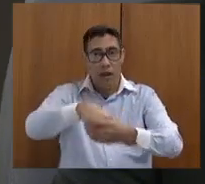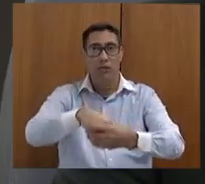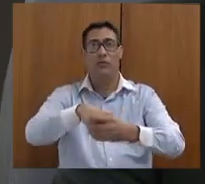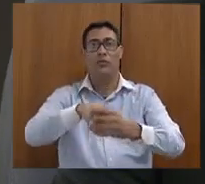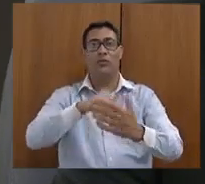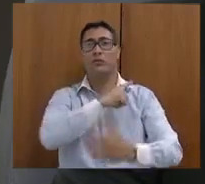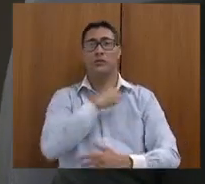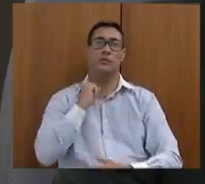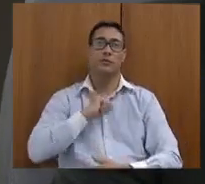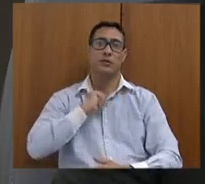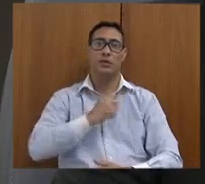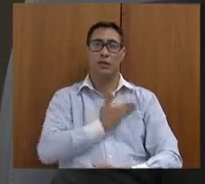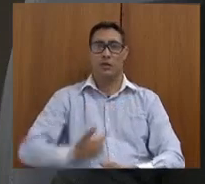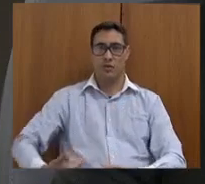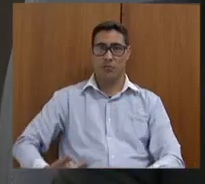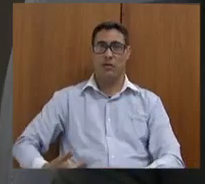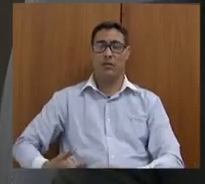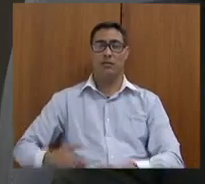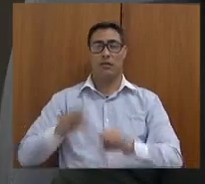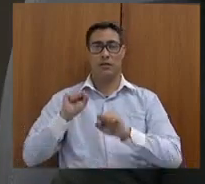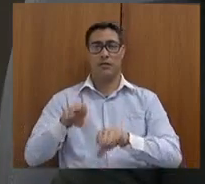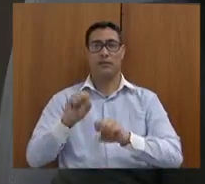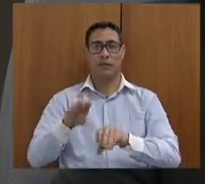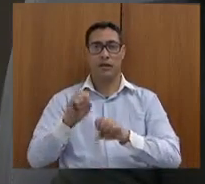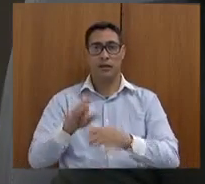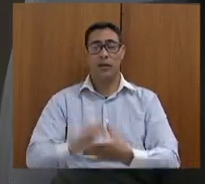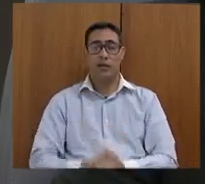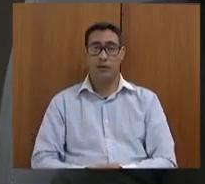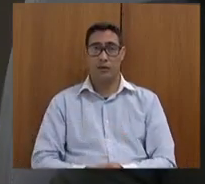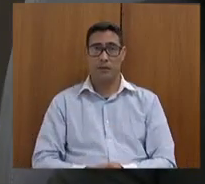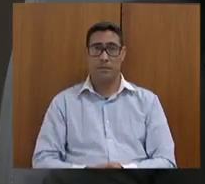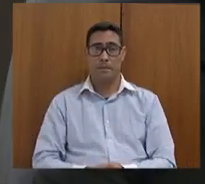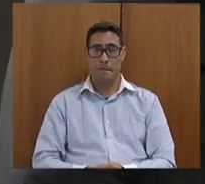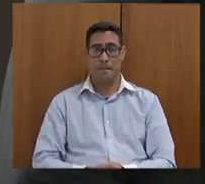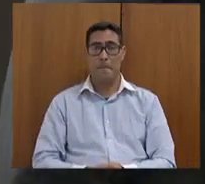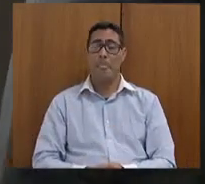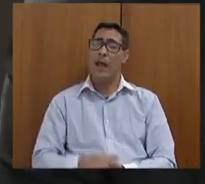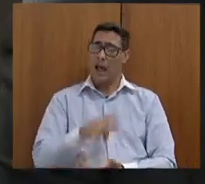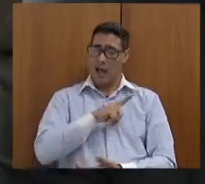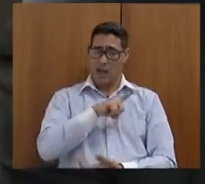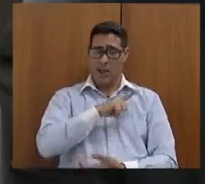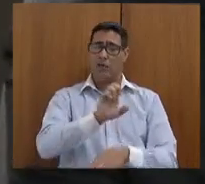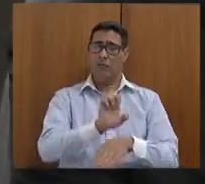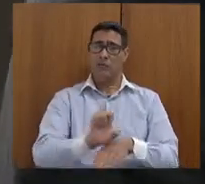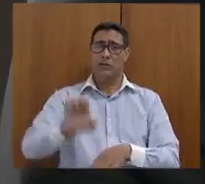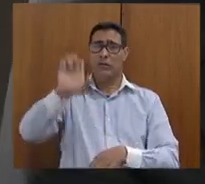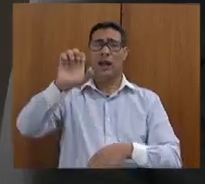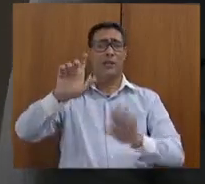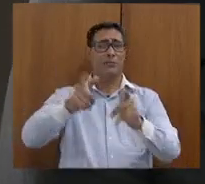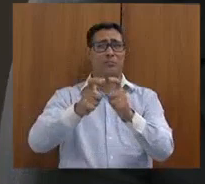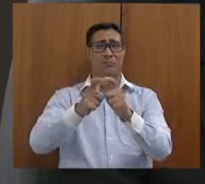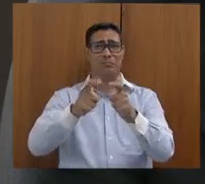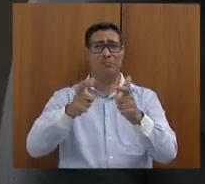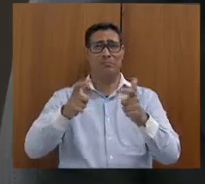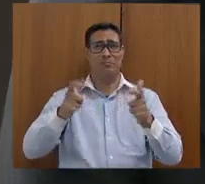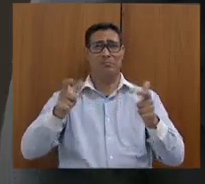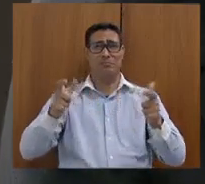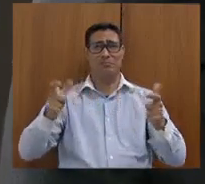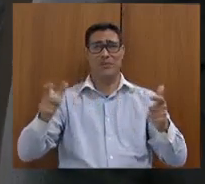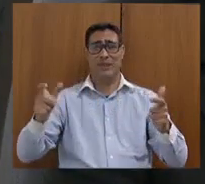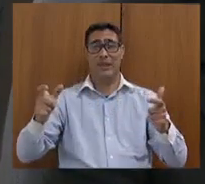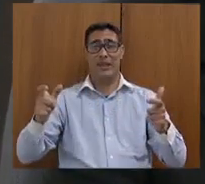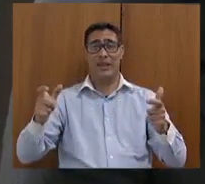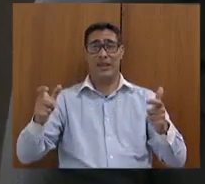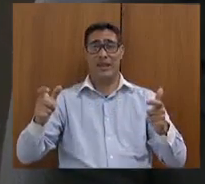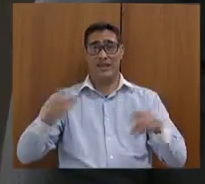Gerais nós temos a nossa realidade um estado gigantesco de dimensão Continental da